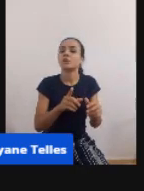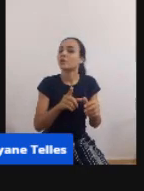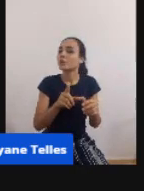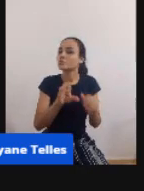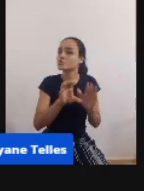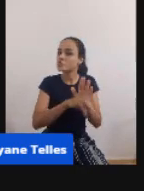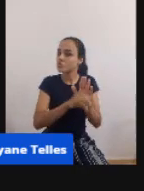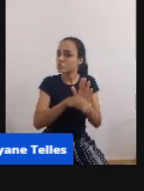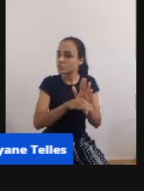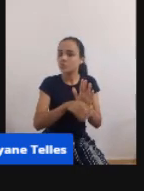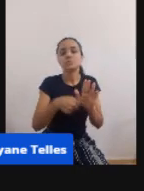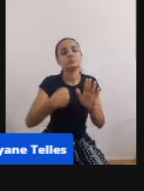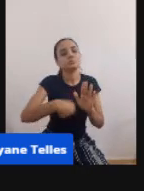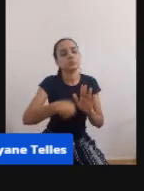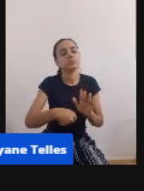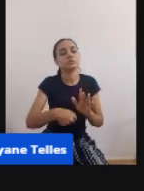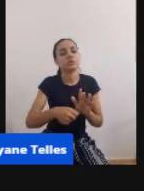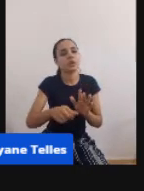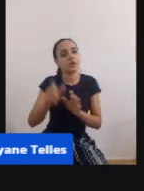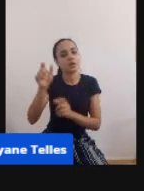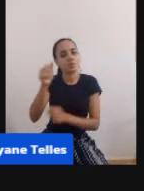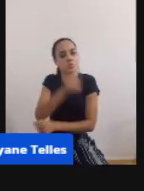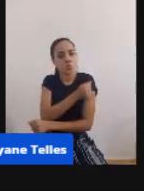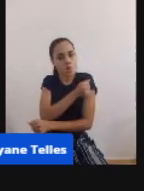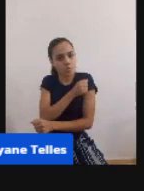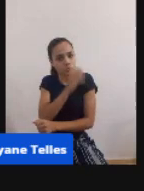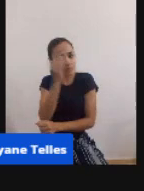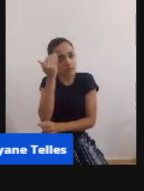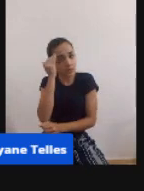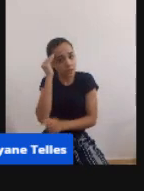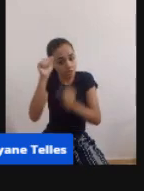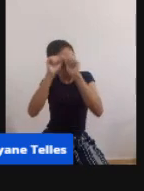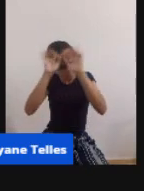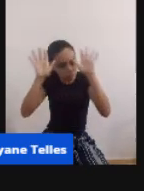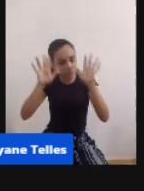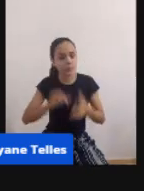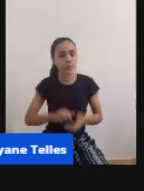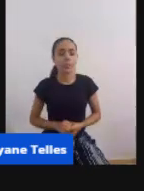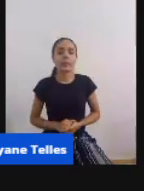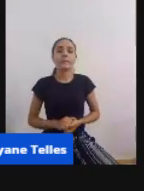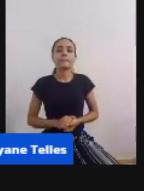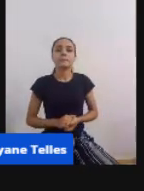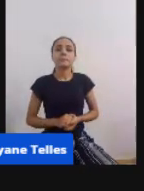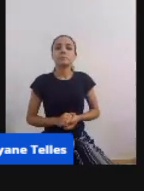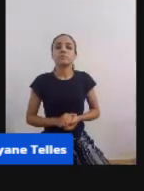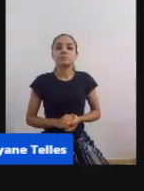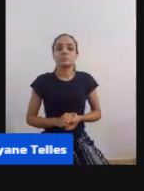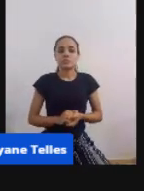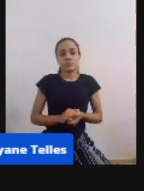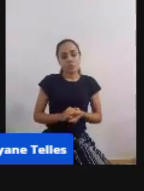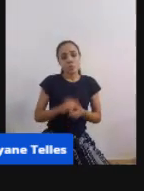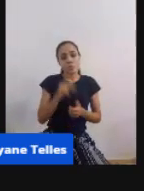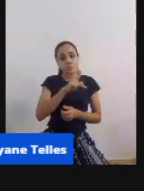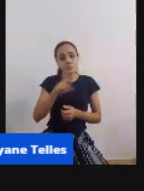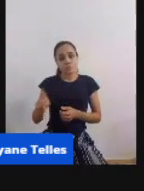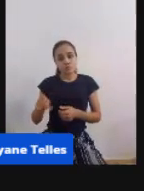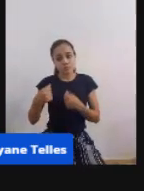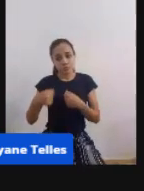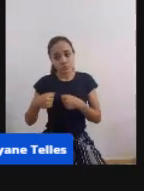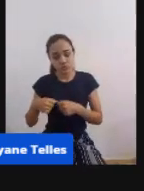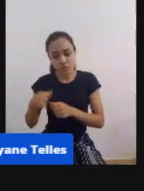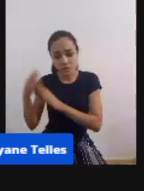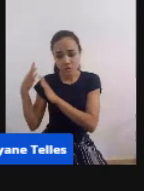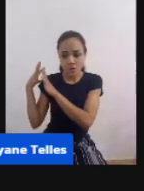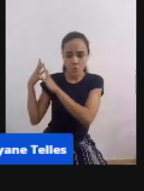estudantes. E, durante a ação dialógica, o professor retomará, sempre que necessário,